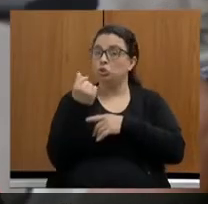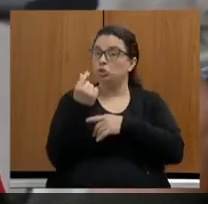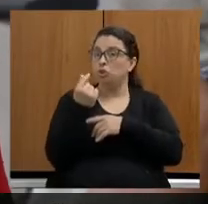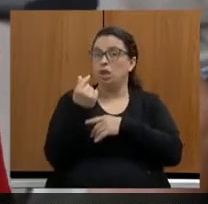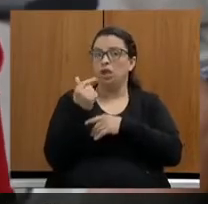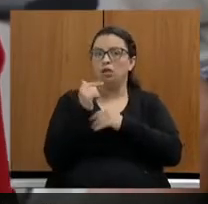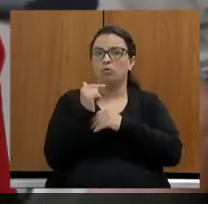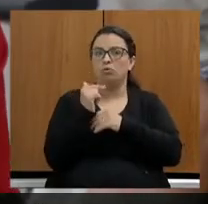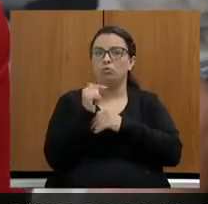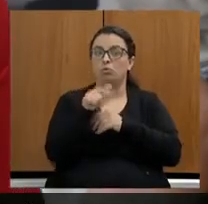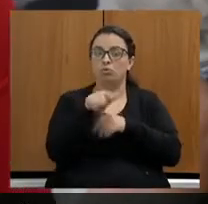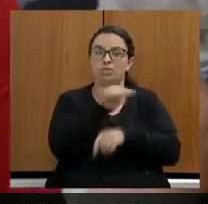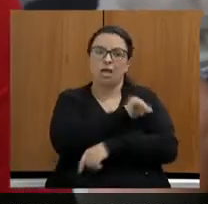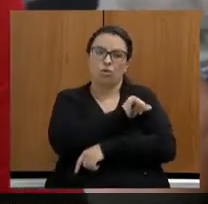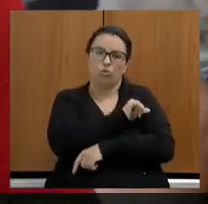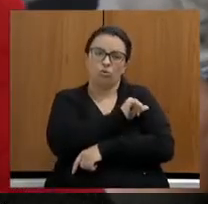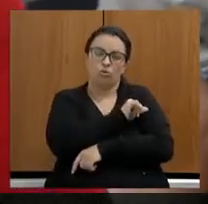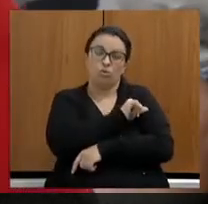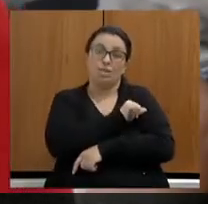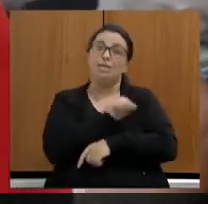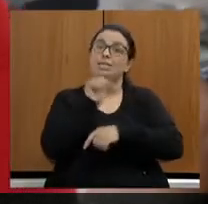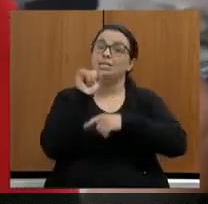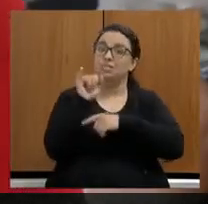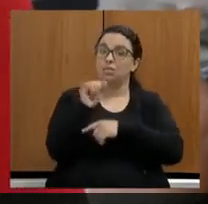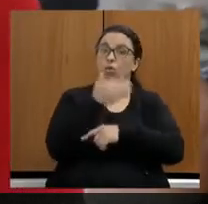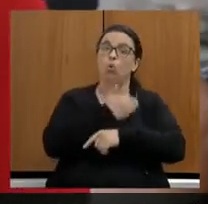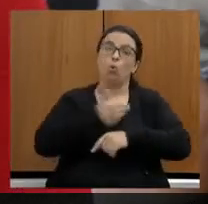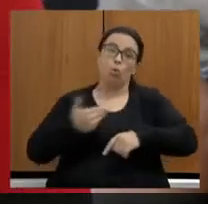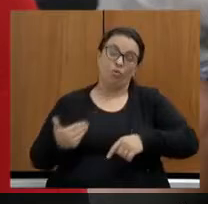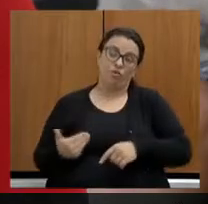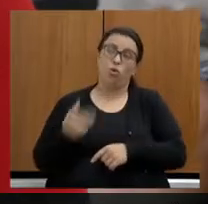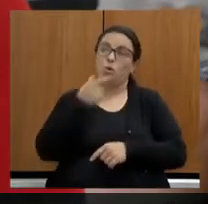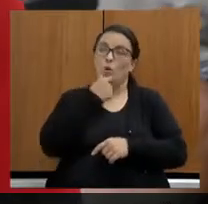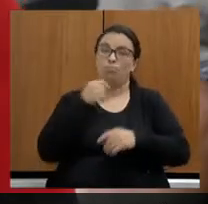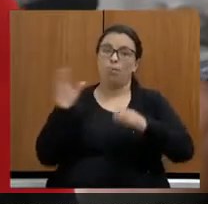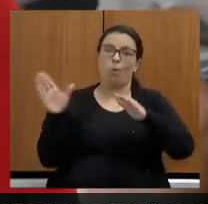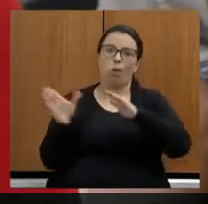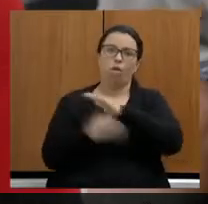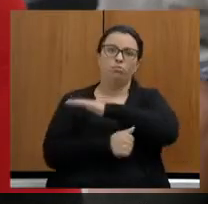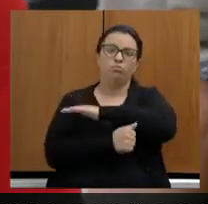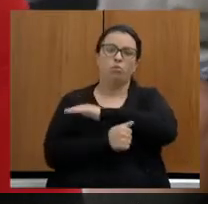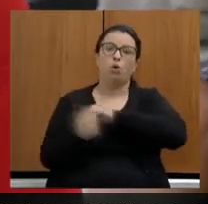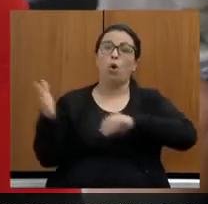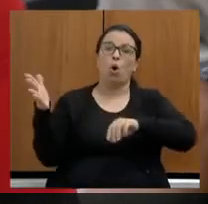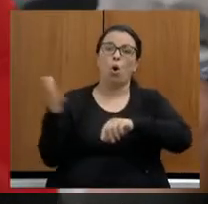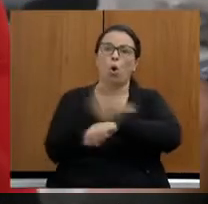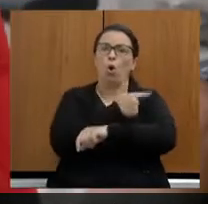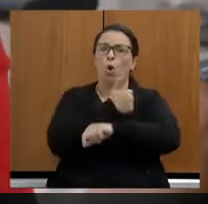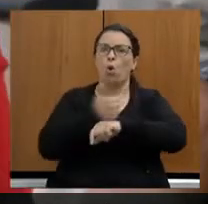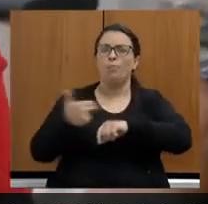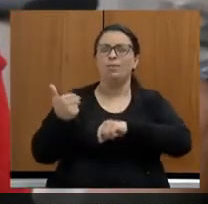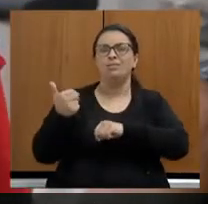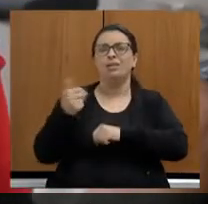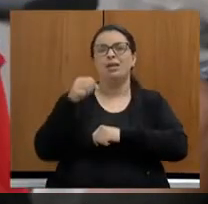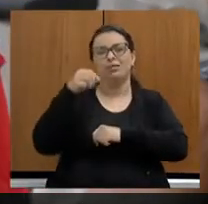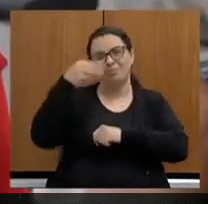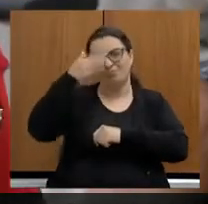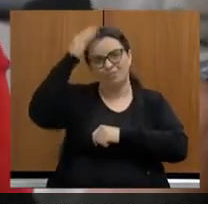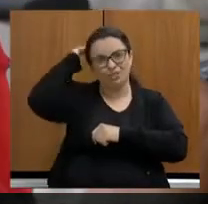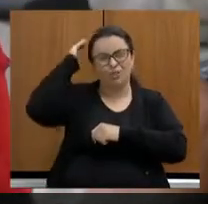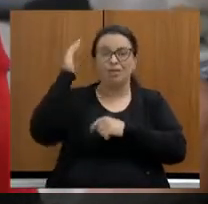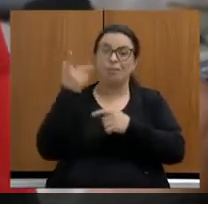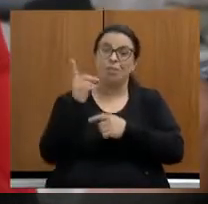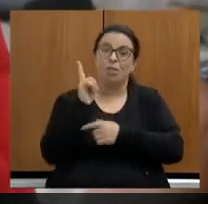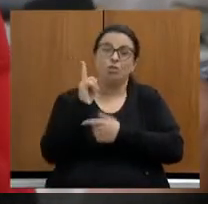dos Estudantes é certo se o governo do golpista Michel Temer é não tivesse feito você passa mas todos os